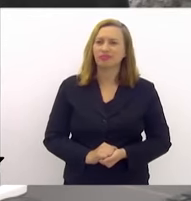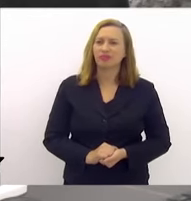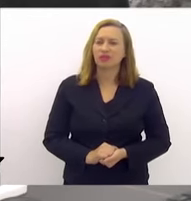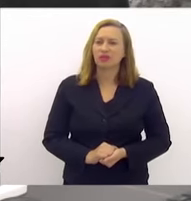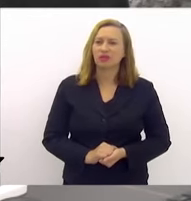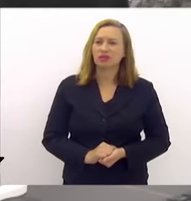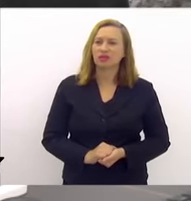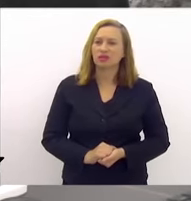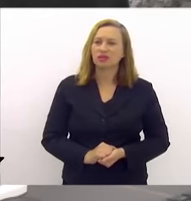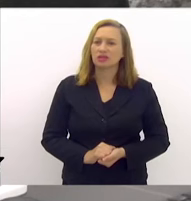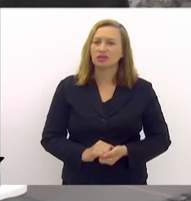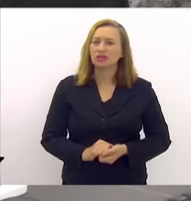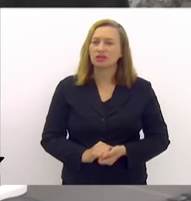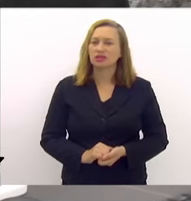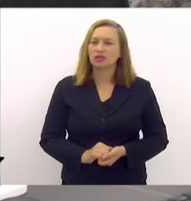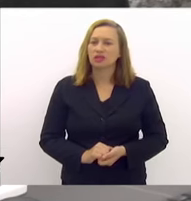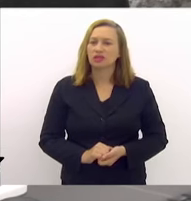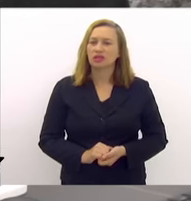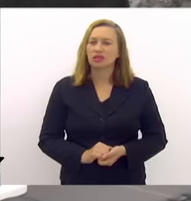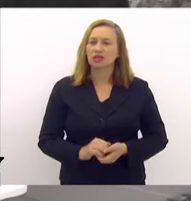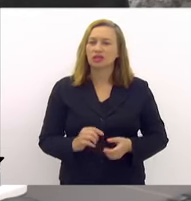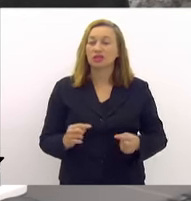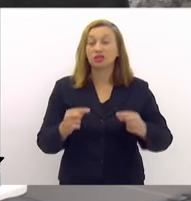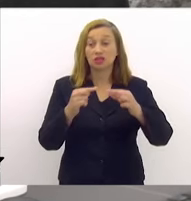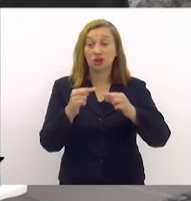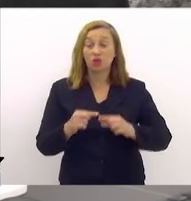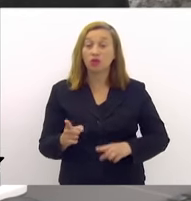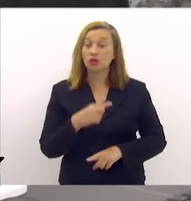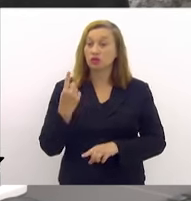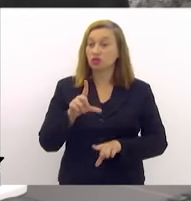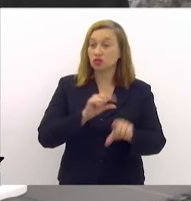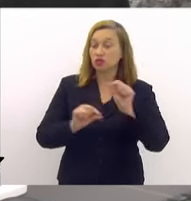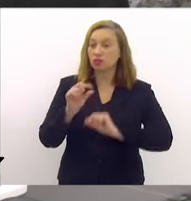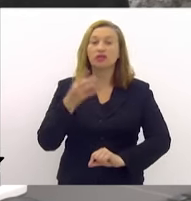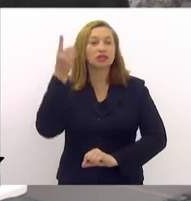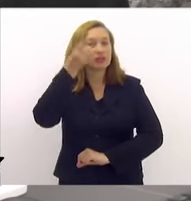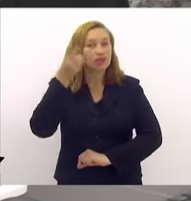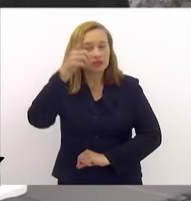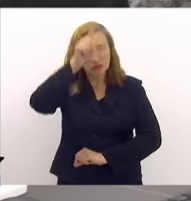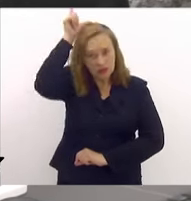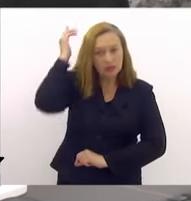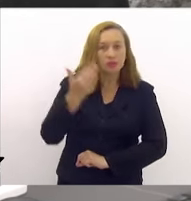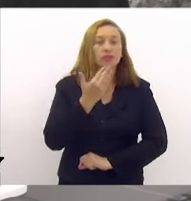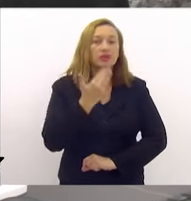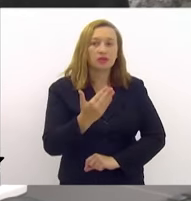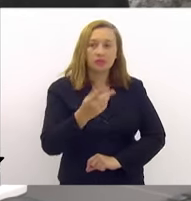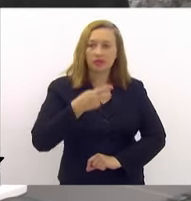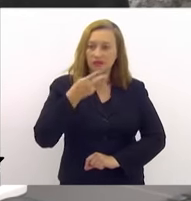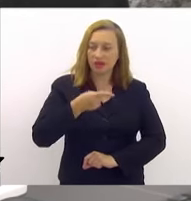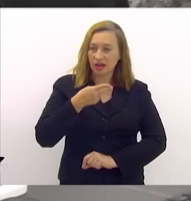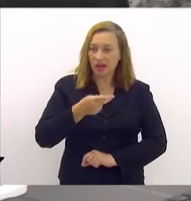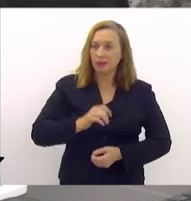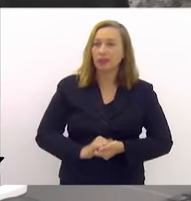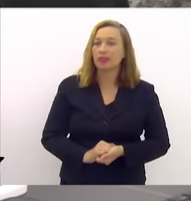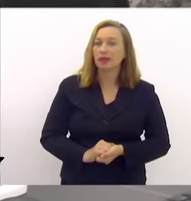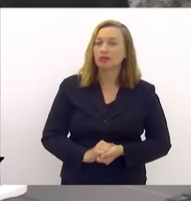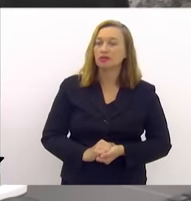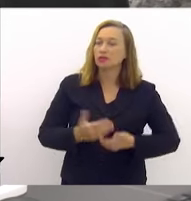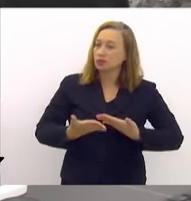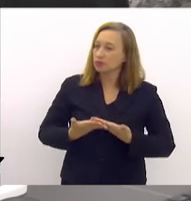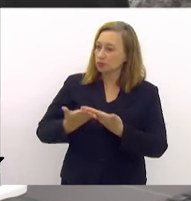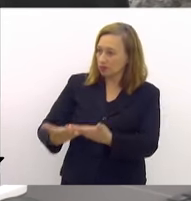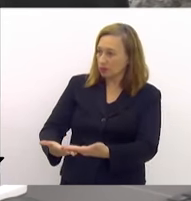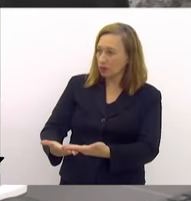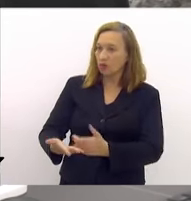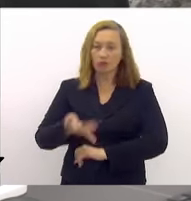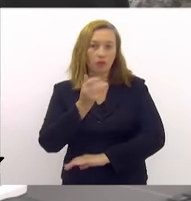confronta com o que a gente tem decidido. Então, como o deputado Luiz Paulo suscitou o debate, designar Vossa Excelência como